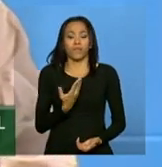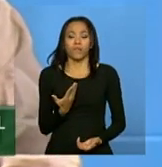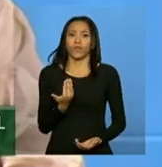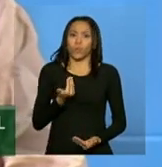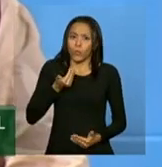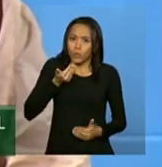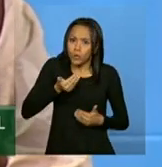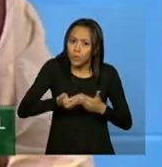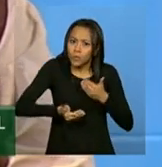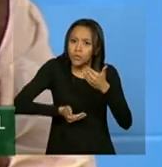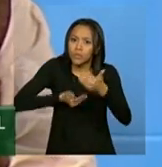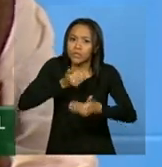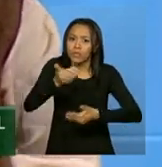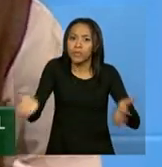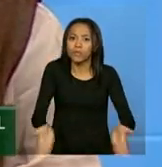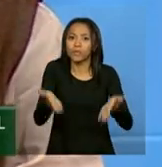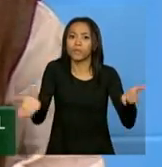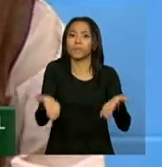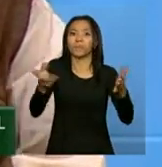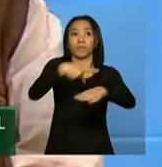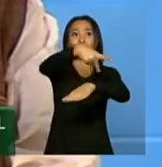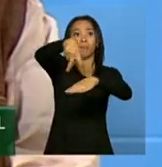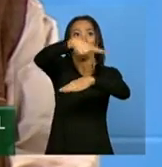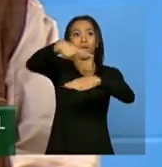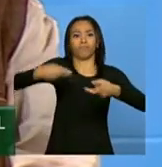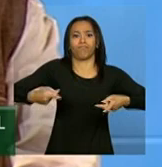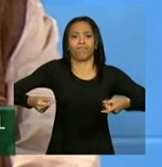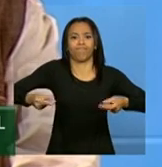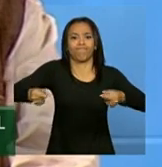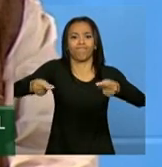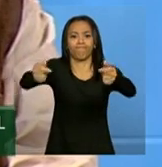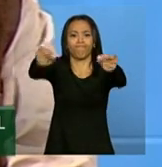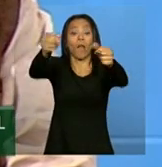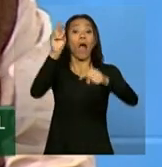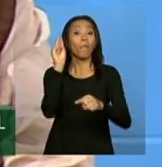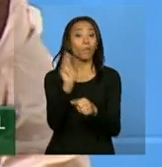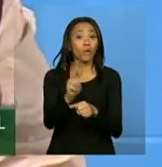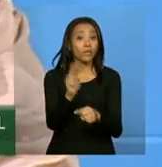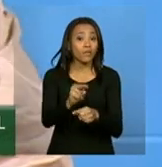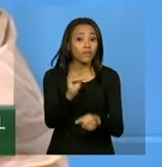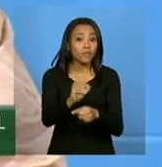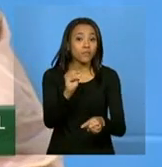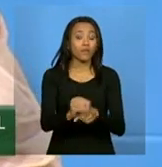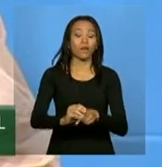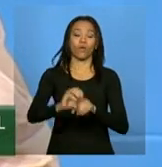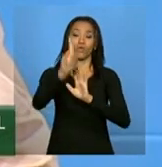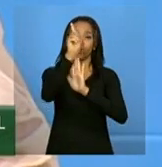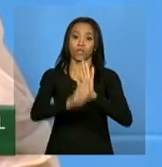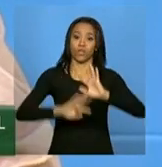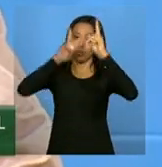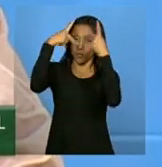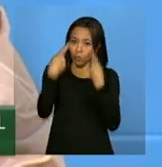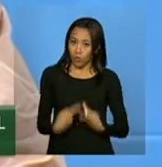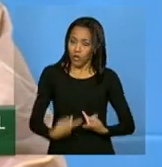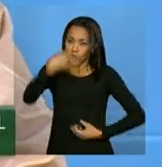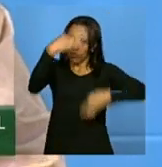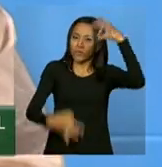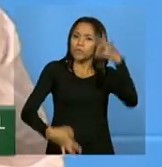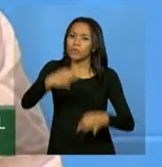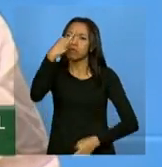crescimento sustentável dos países, a proteção dos direitos humanos, justiça